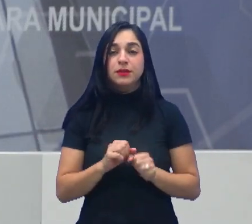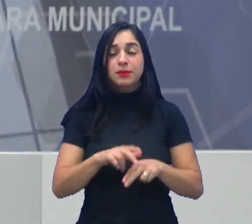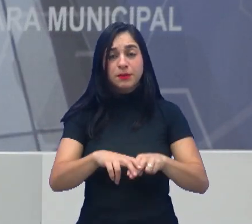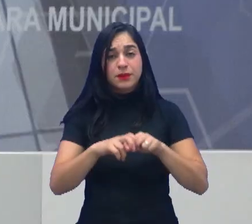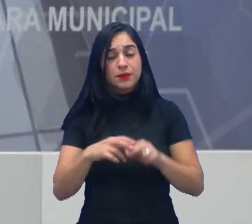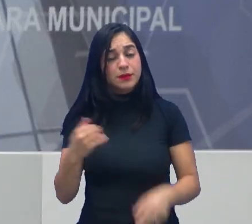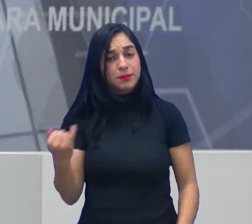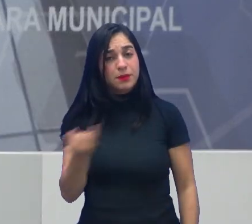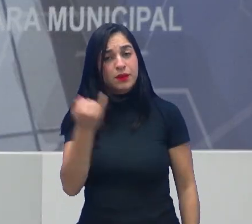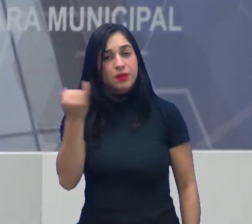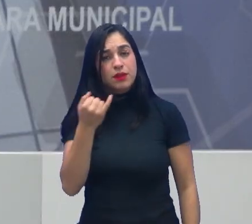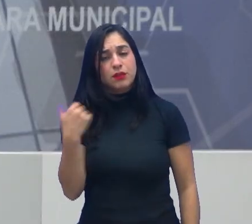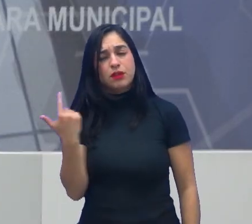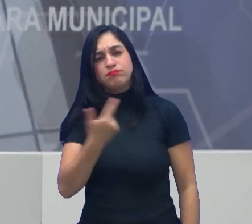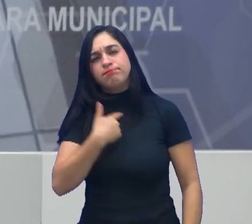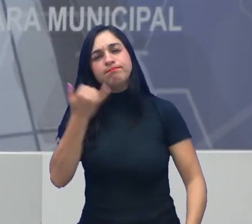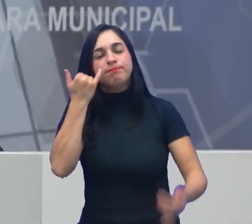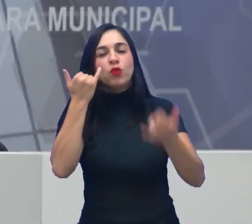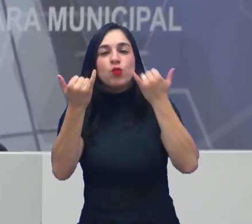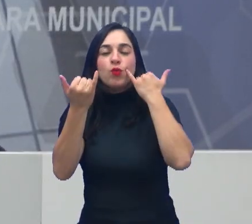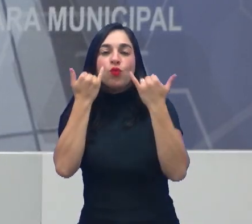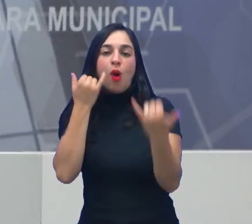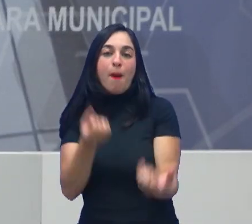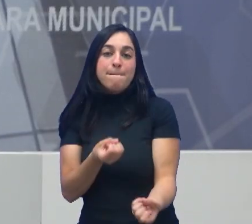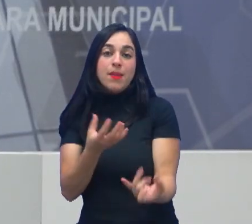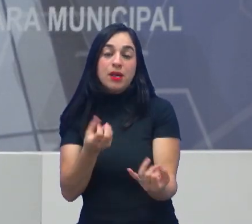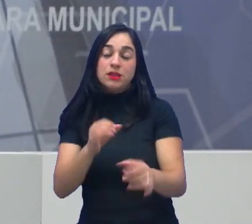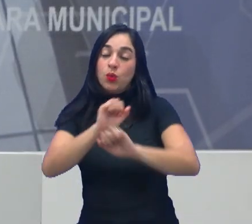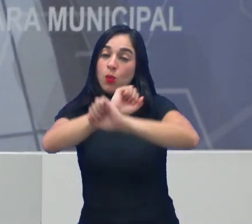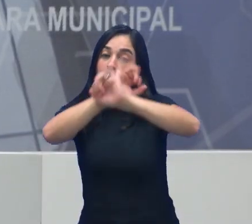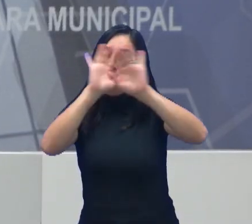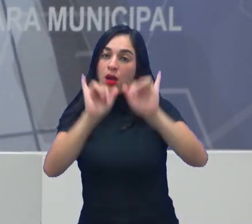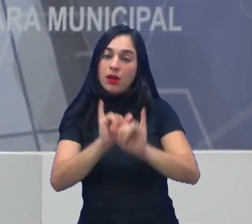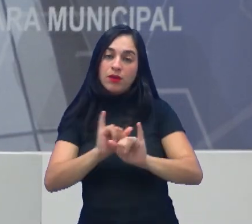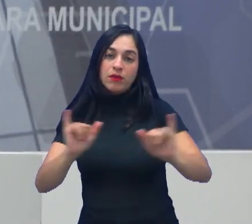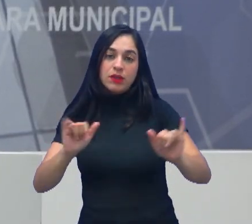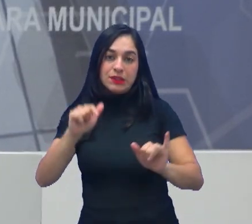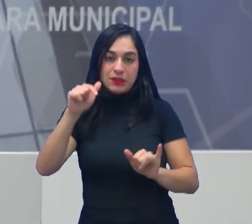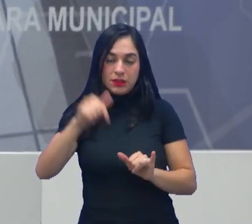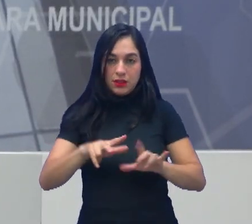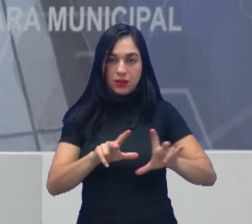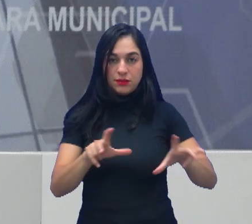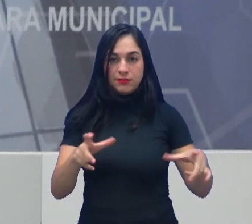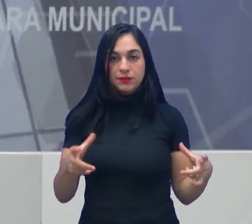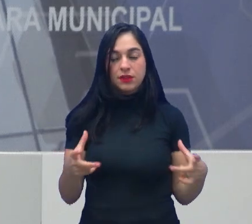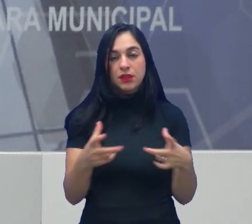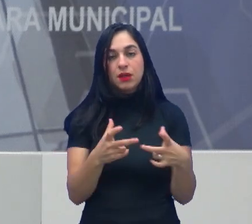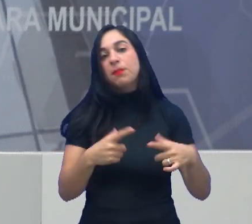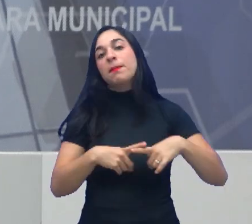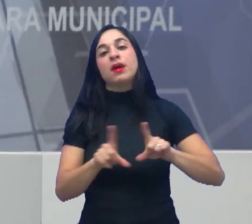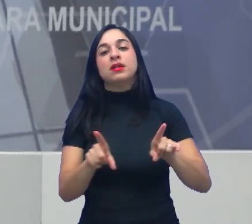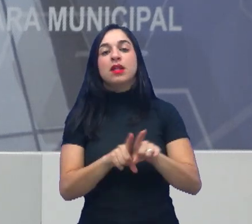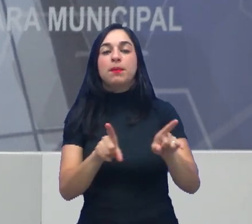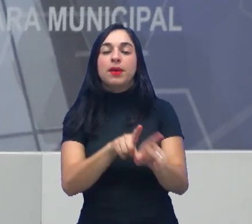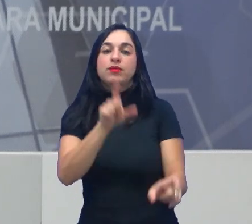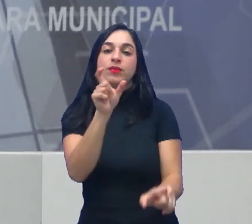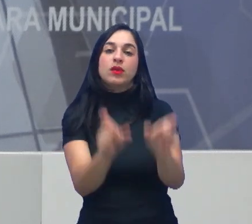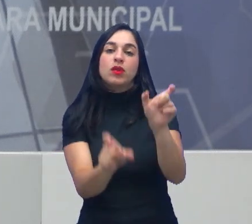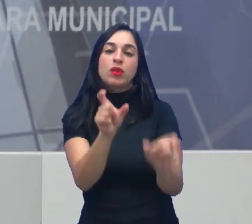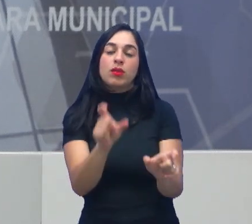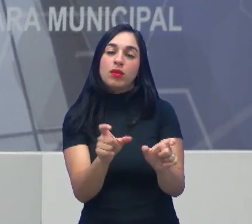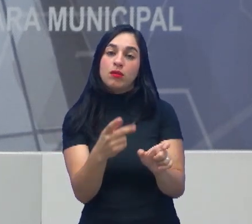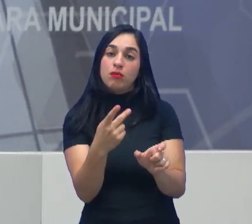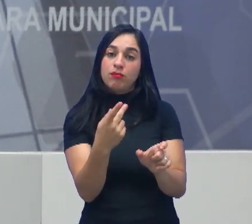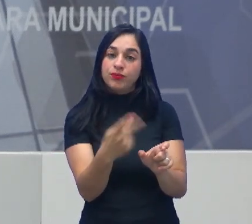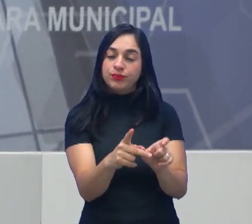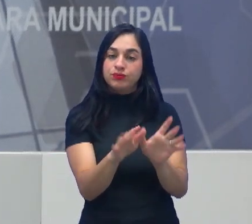trazermos esclarecimentos tanto a esta casa, mas, sobretudo, à população de São José dos